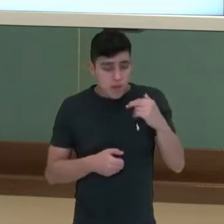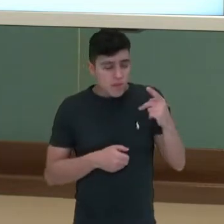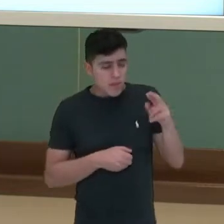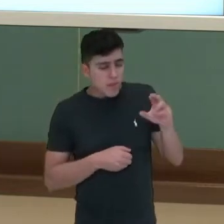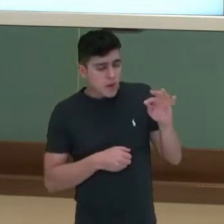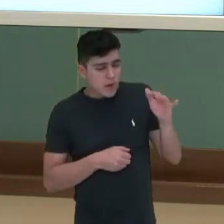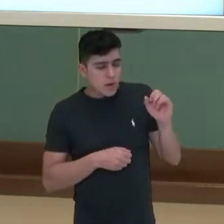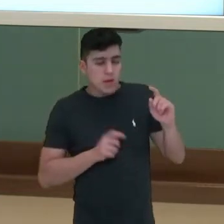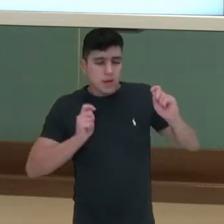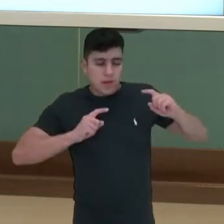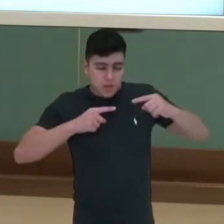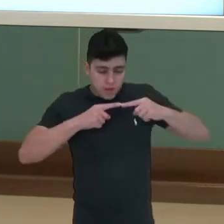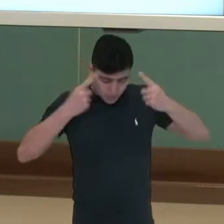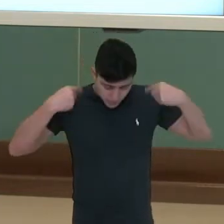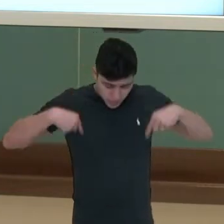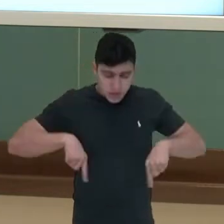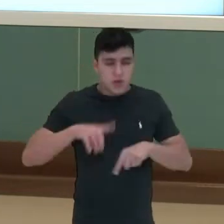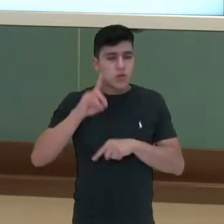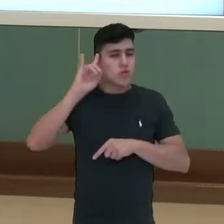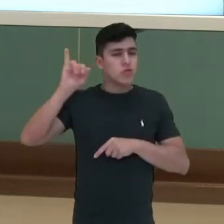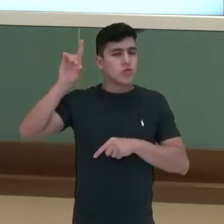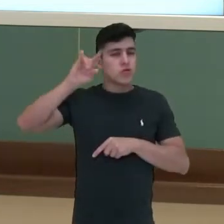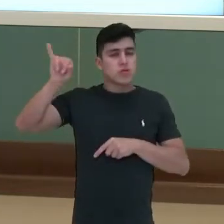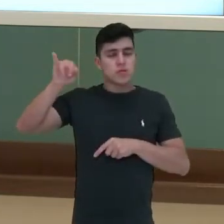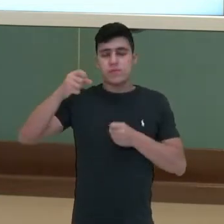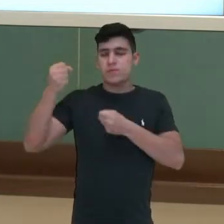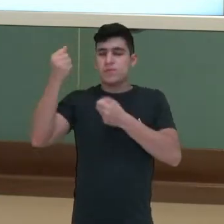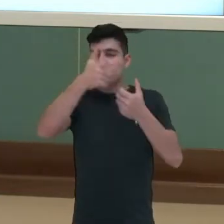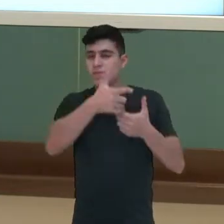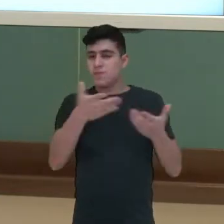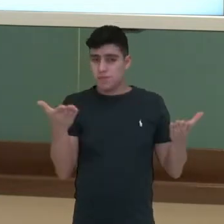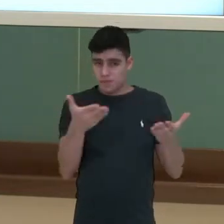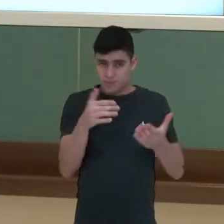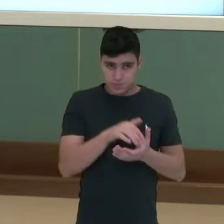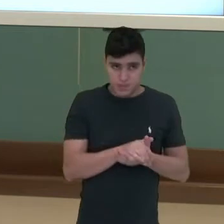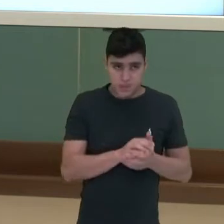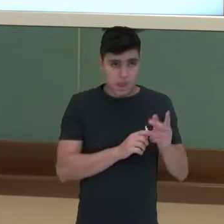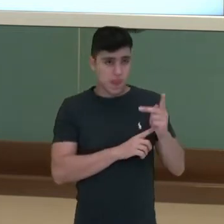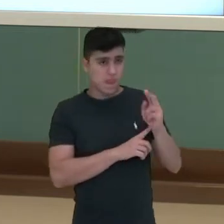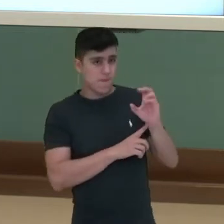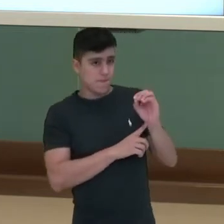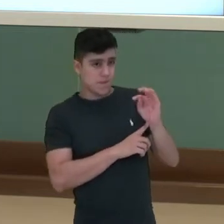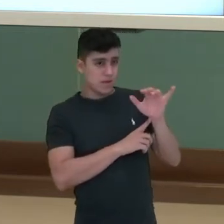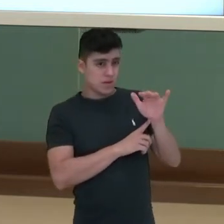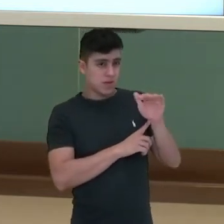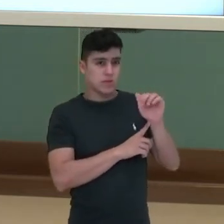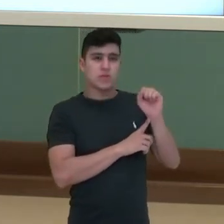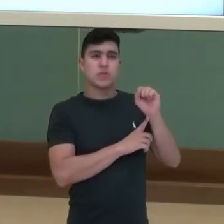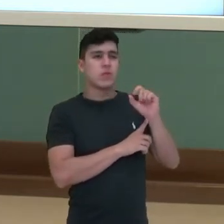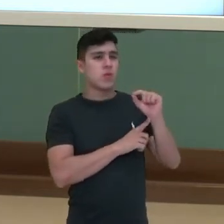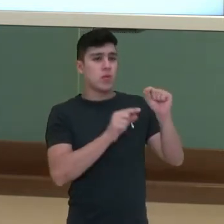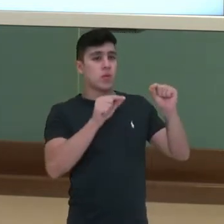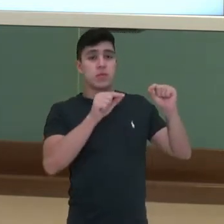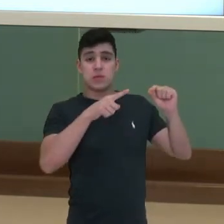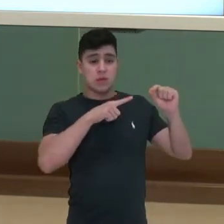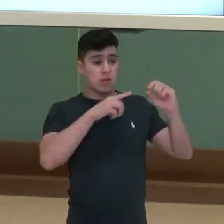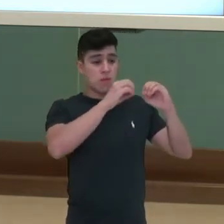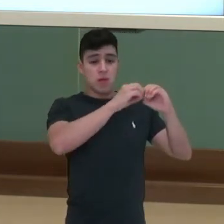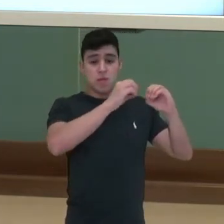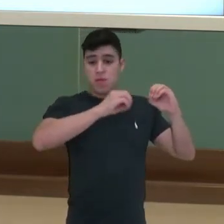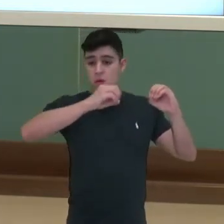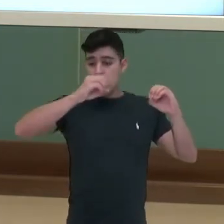por dia? A gente vai falar disso a partir de agora. As proteínas, então, são compostos grandes que